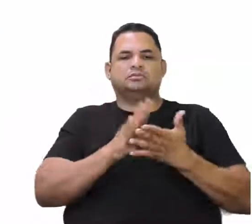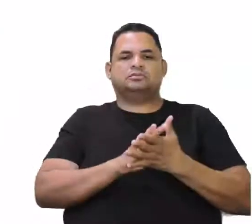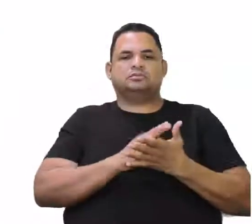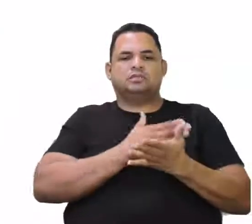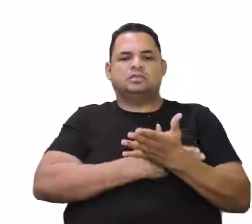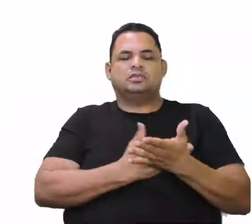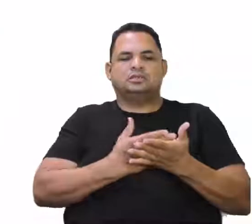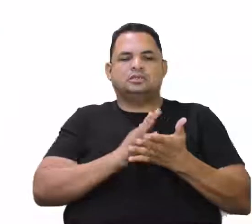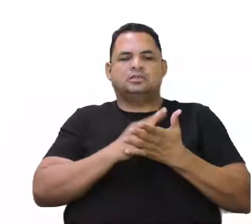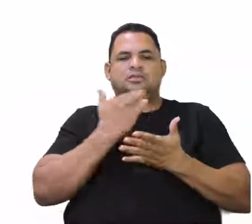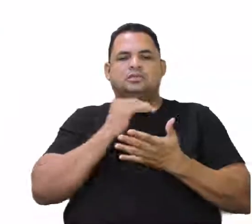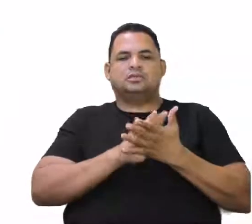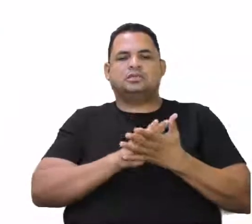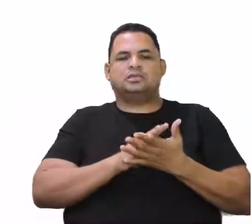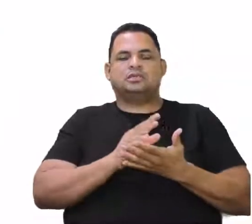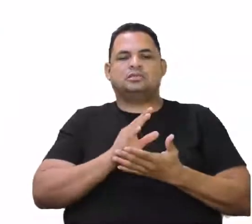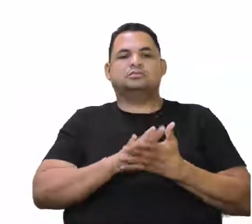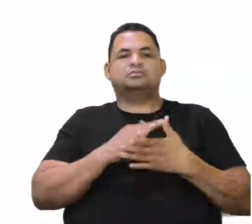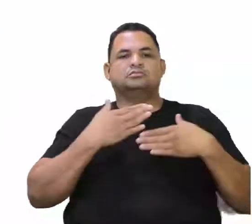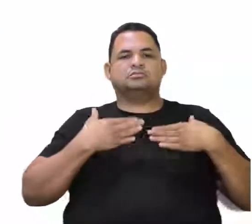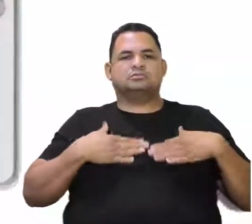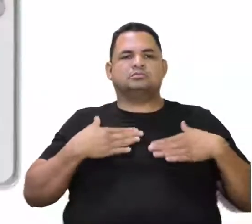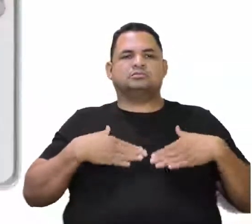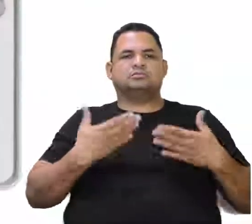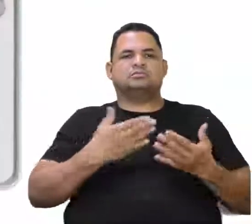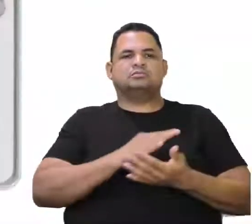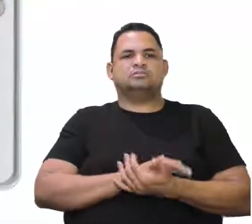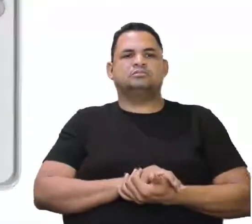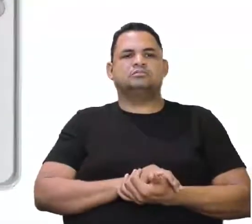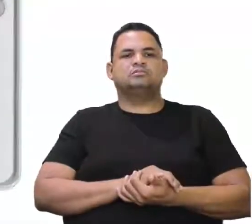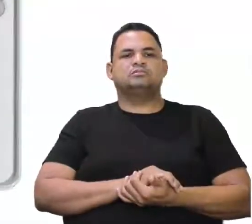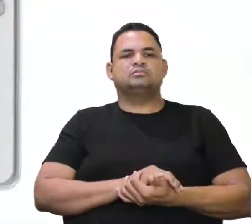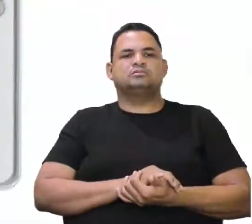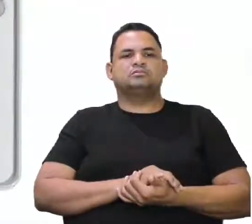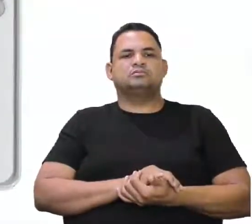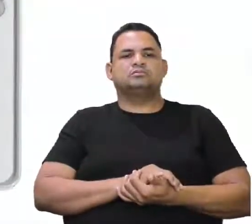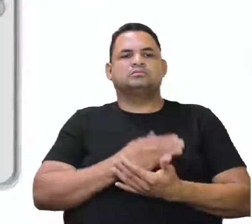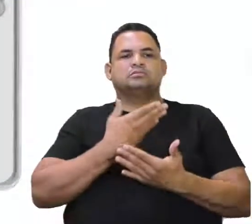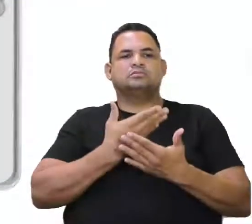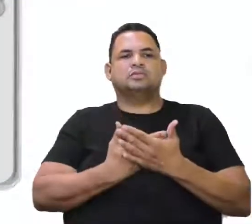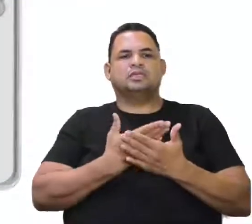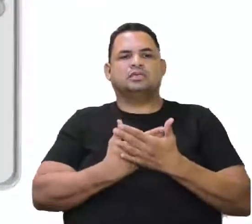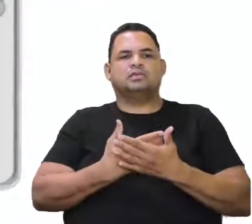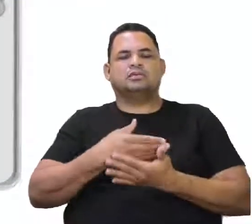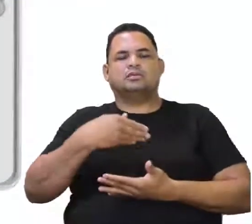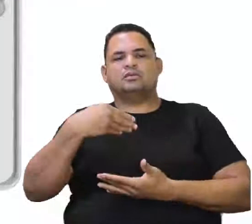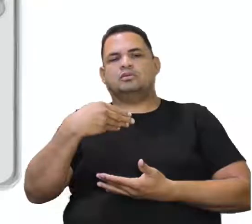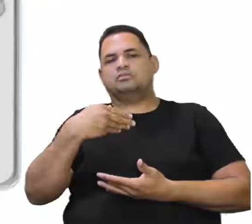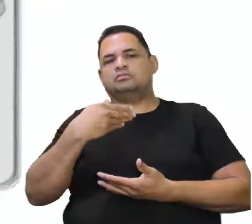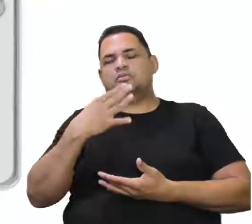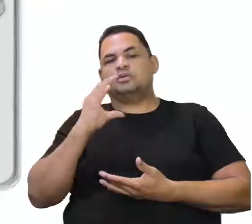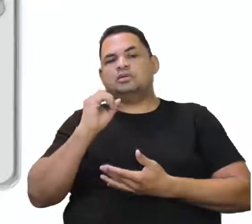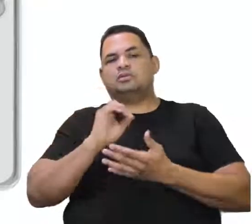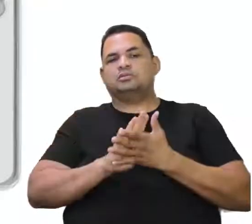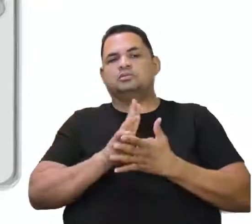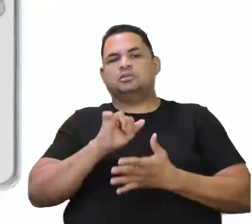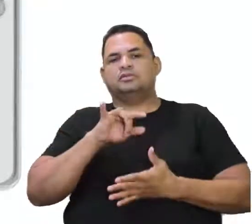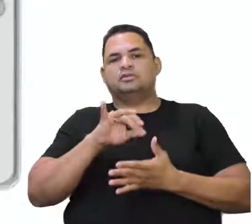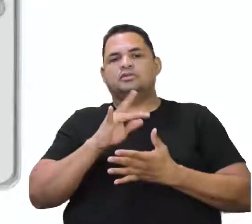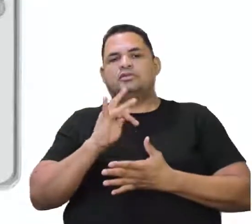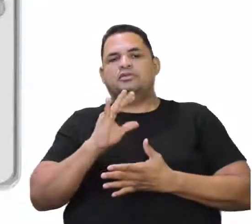alimentar de cada um desses níveis. Tranquilo, galera? Vamos seguindo? Aula 40, nível trófico, tipos de